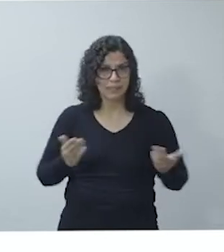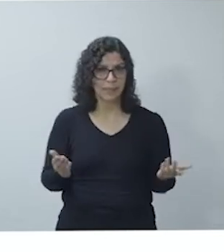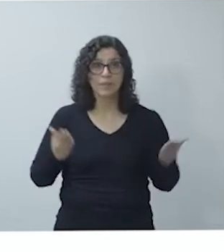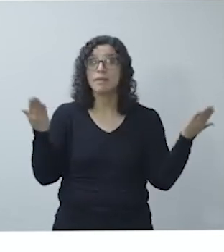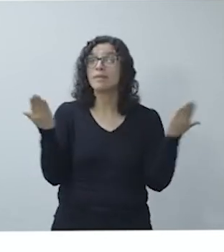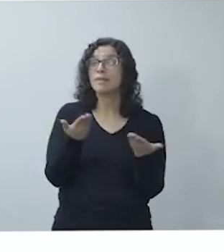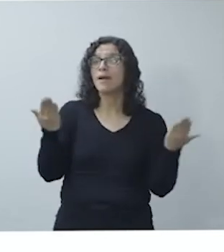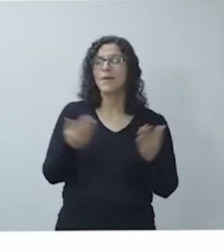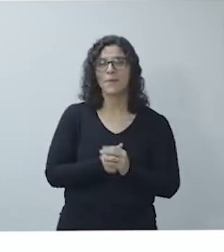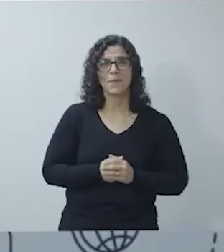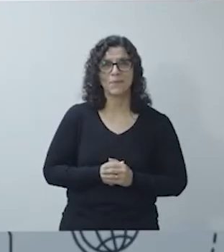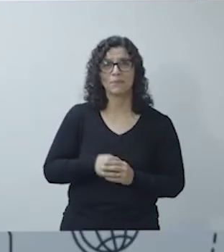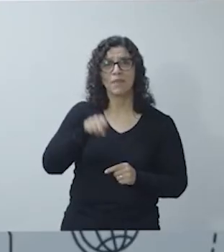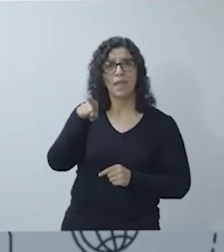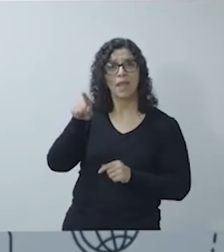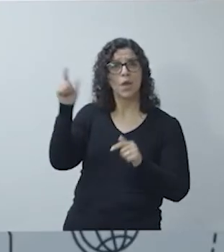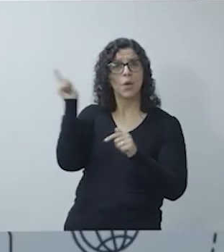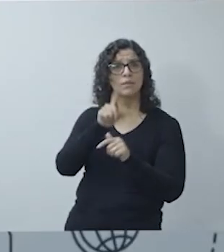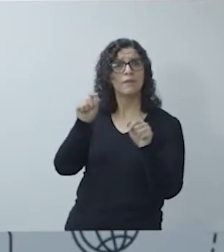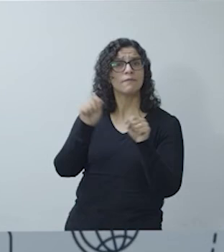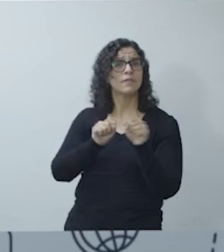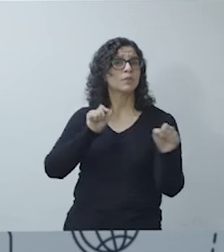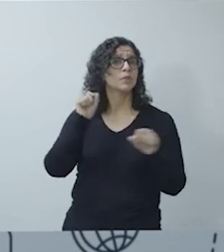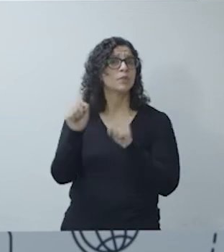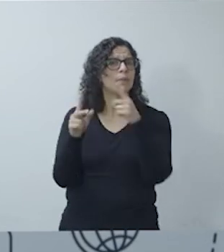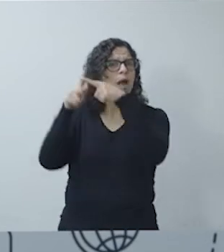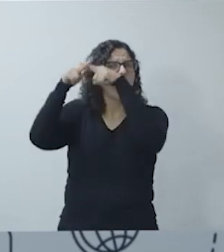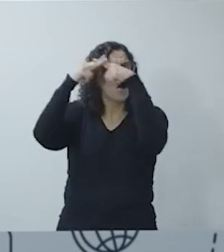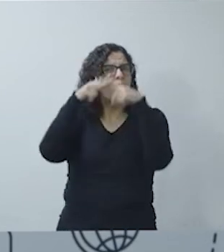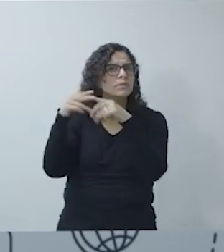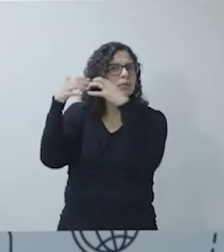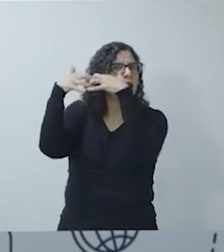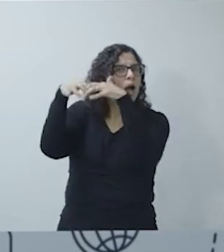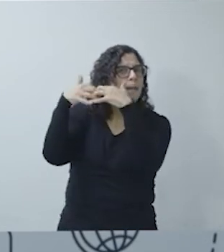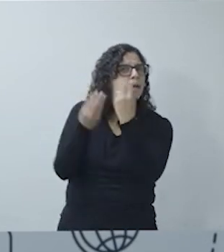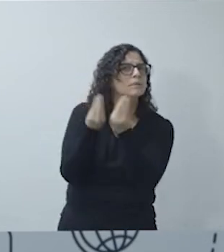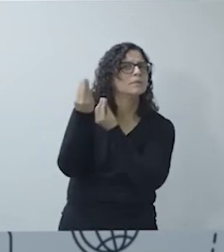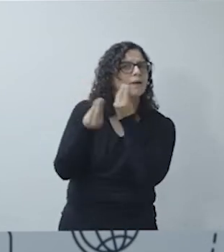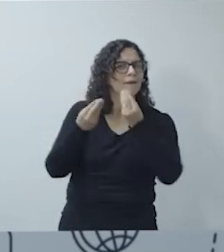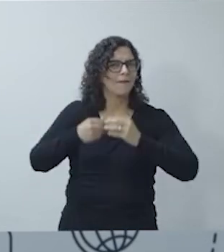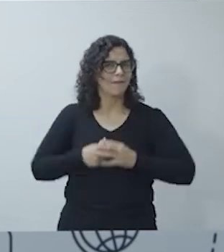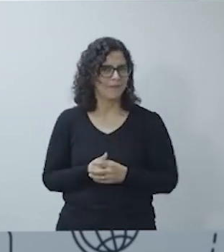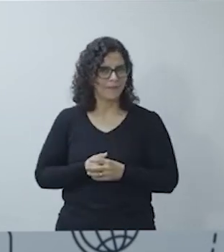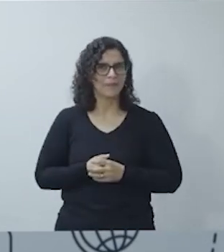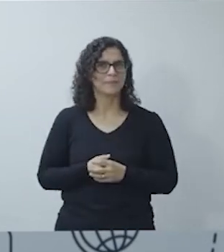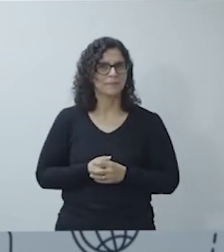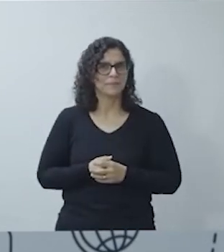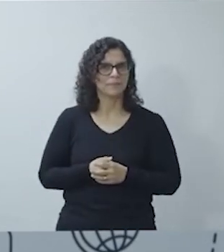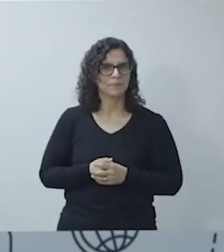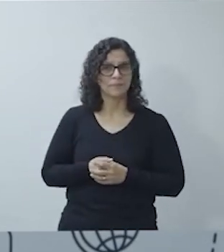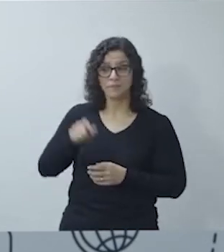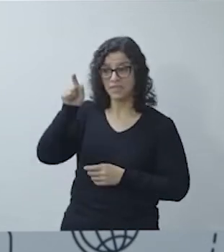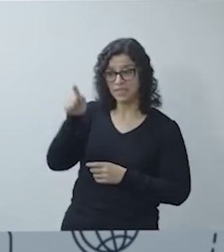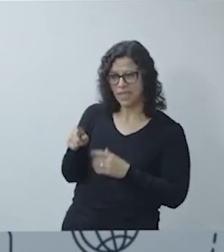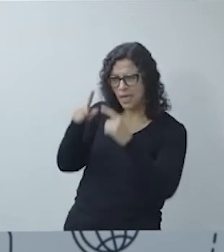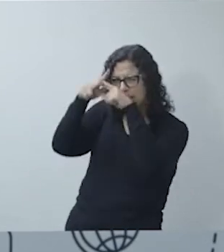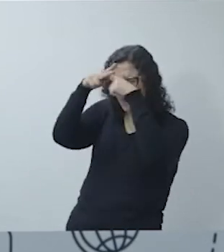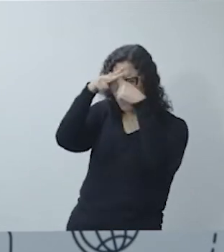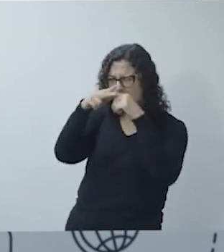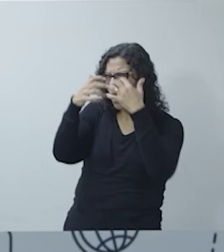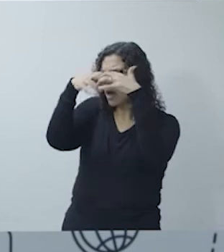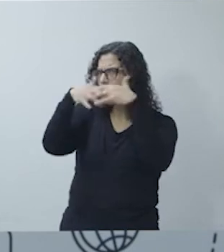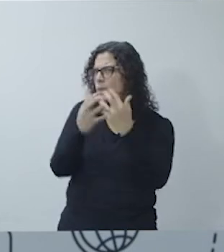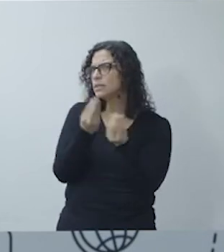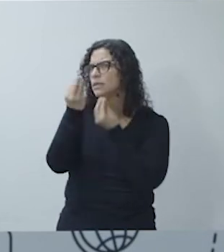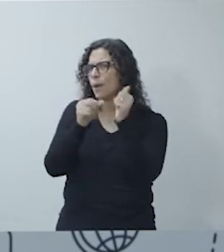E agora, o que poderia fazer para arrumar a cabeça? Como que Antenor arrumaria a